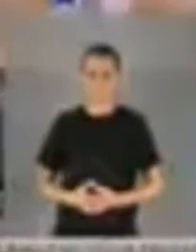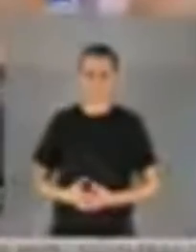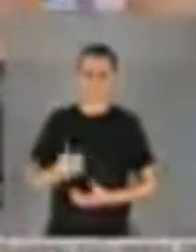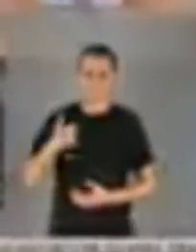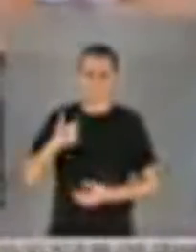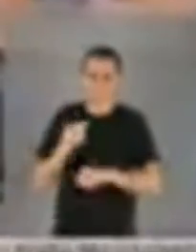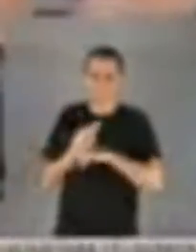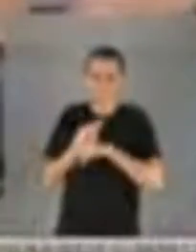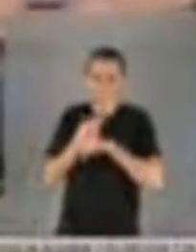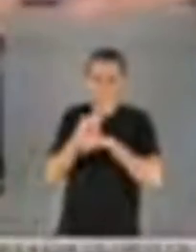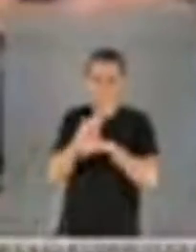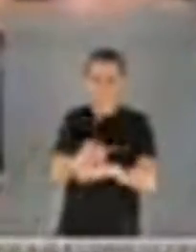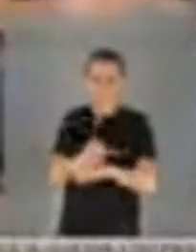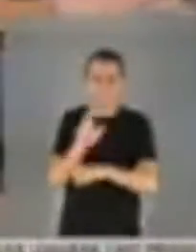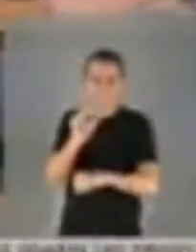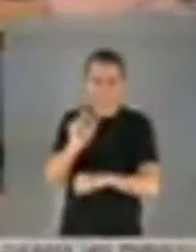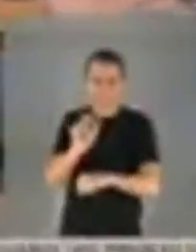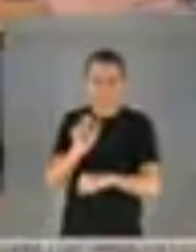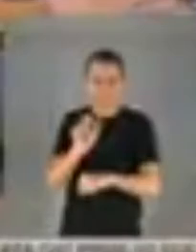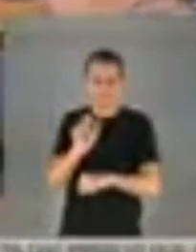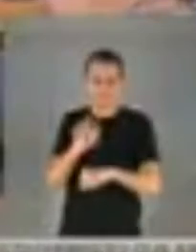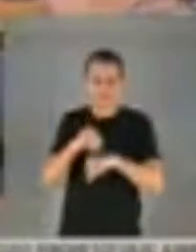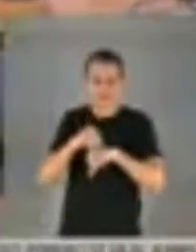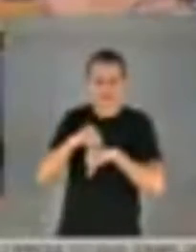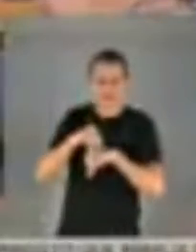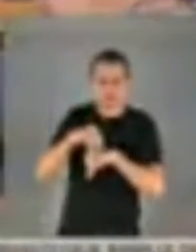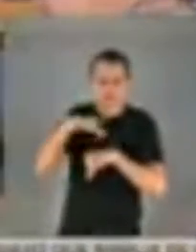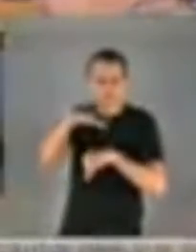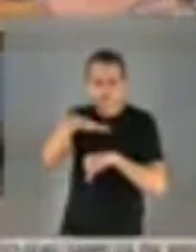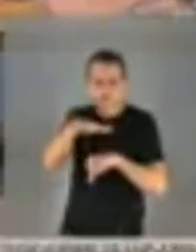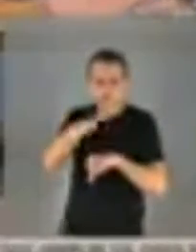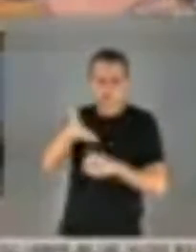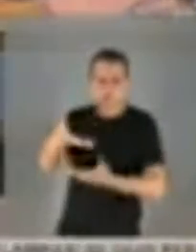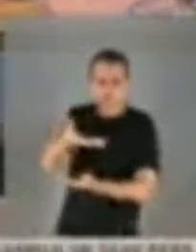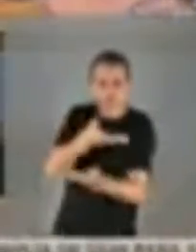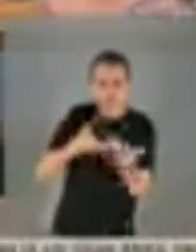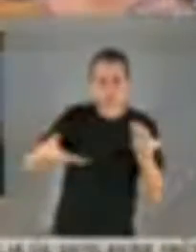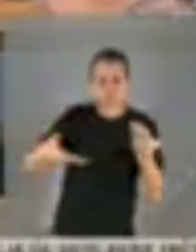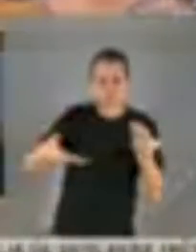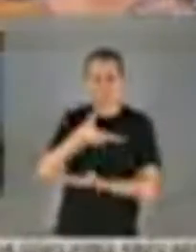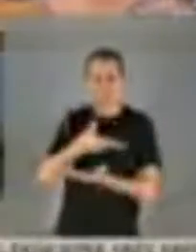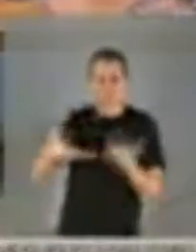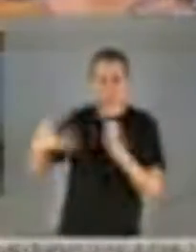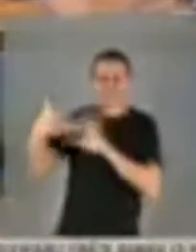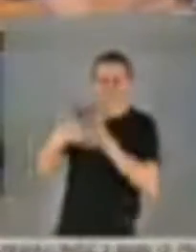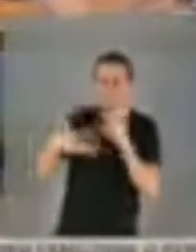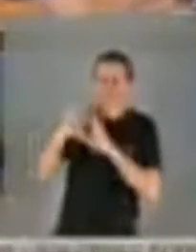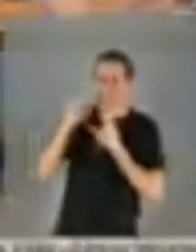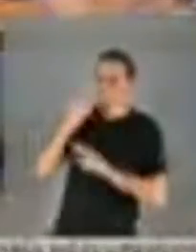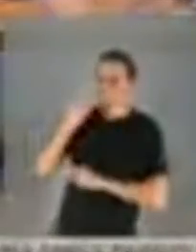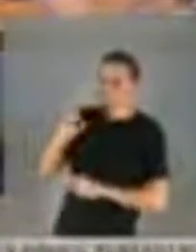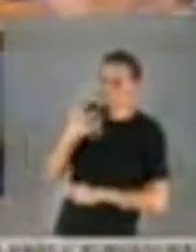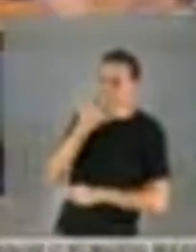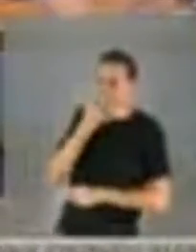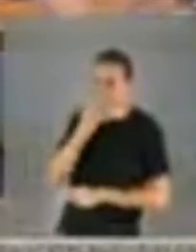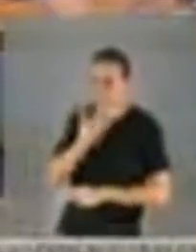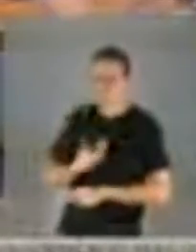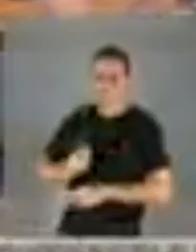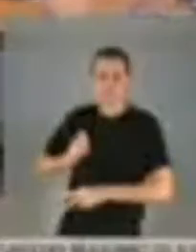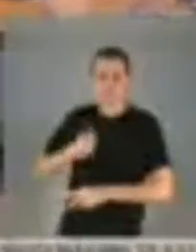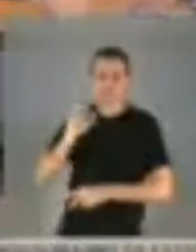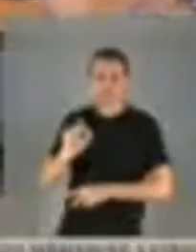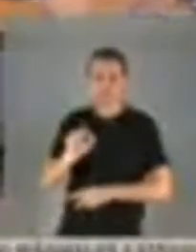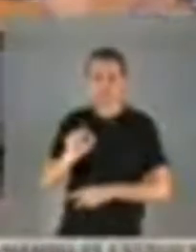procuro um pouco ouvir as pessoas, porque a gente vive aqui em Brasília um trabalho focado, vive numa